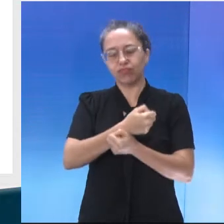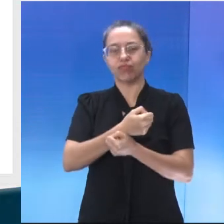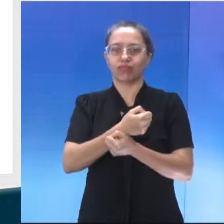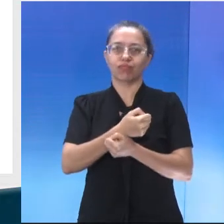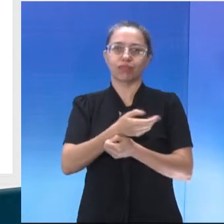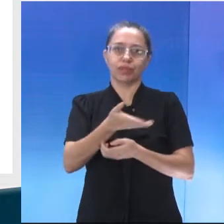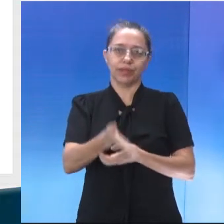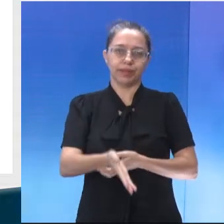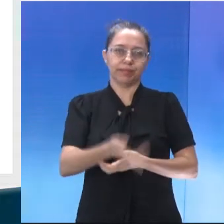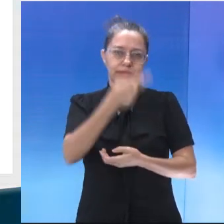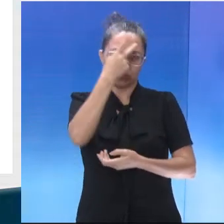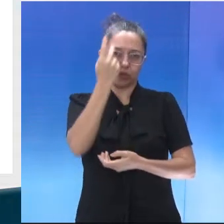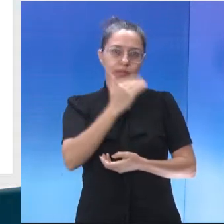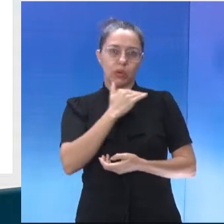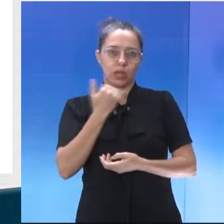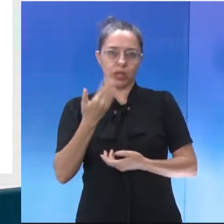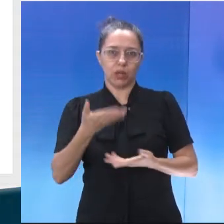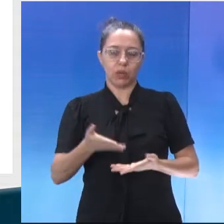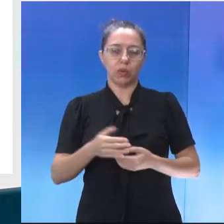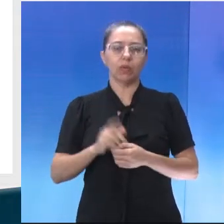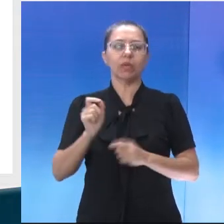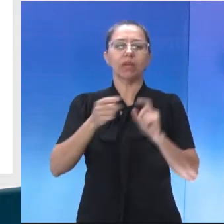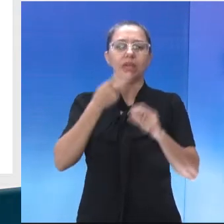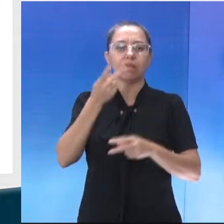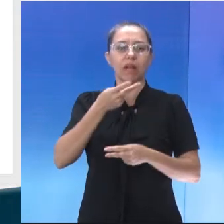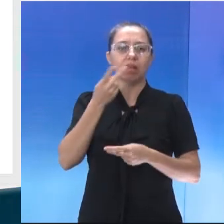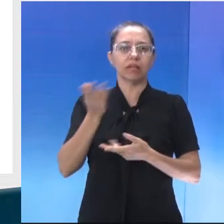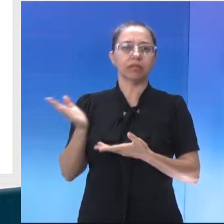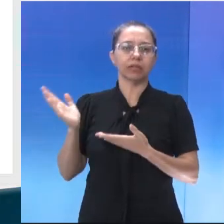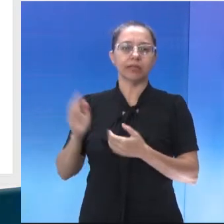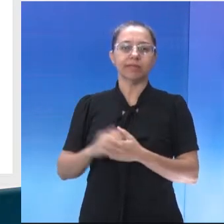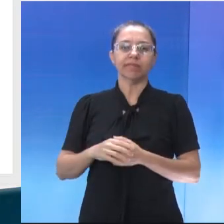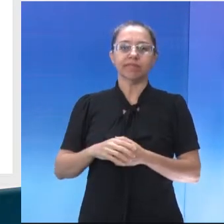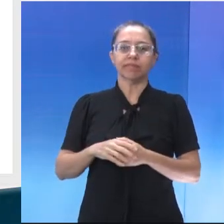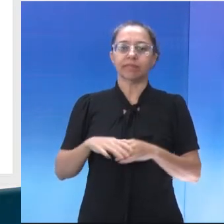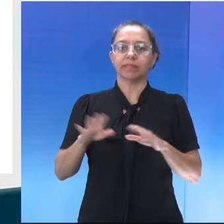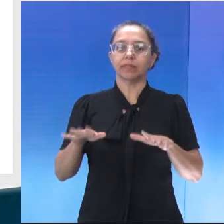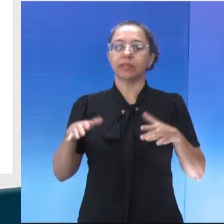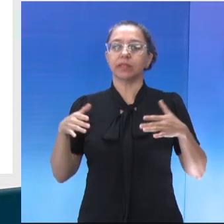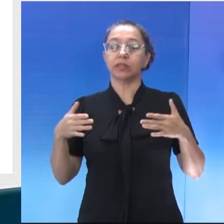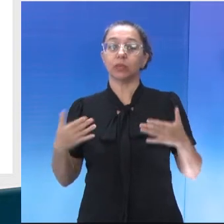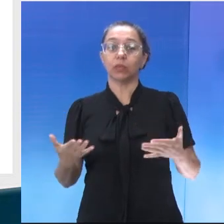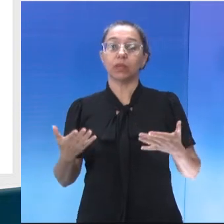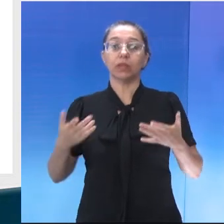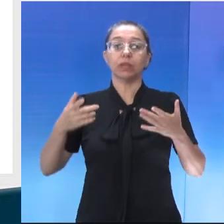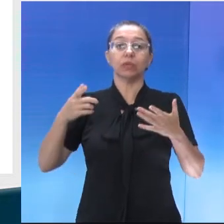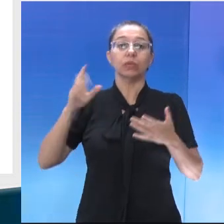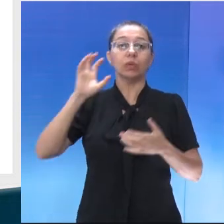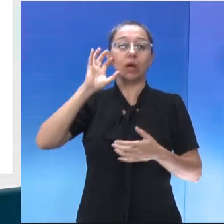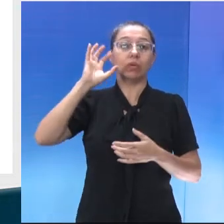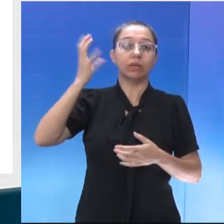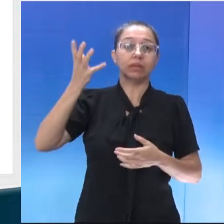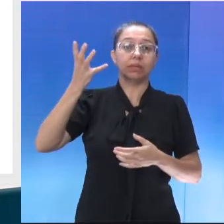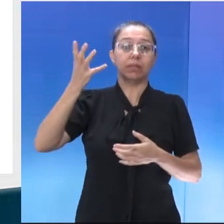algum ente querido. O que está falando a figurinha? Enquanto isso, em Santa Maria, né? Num